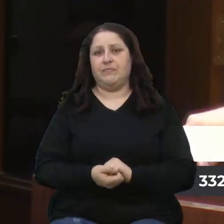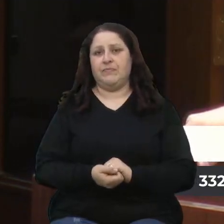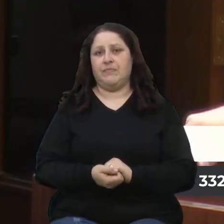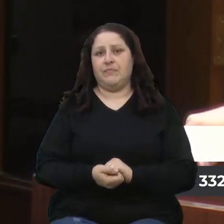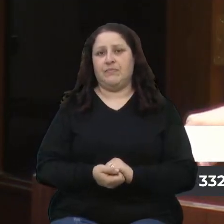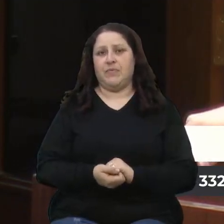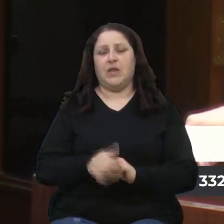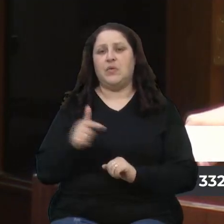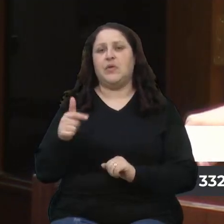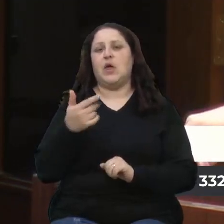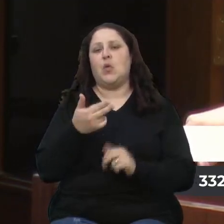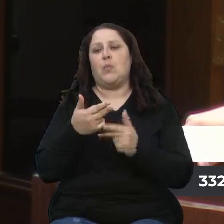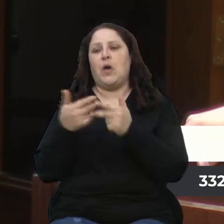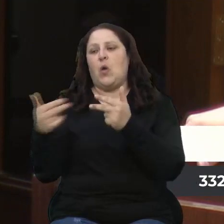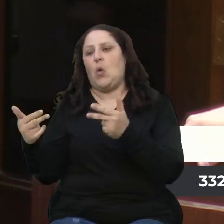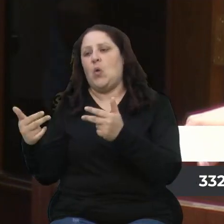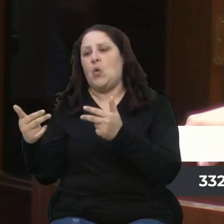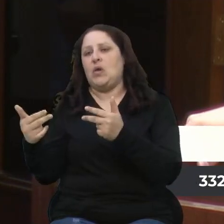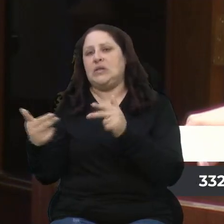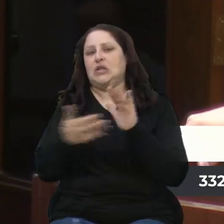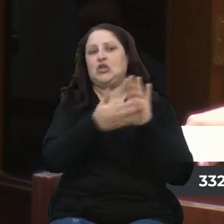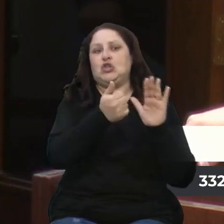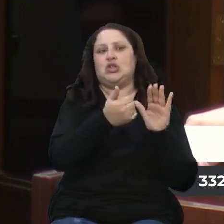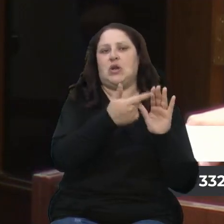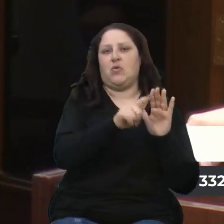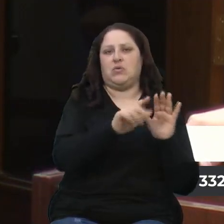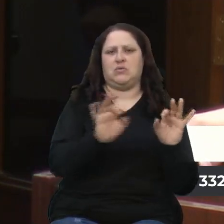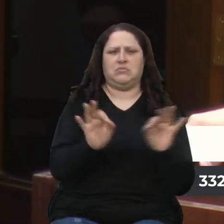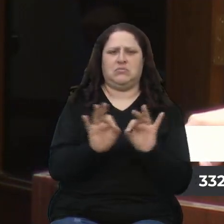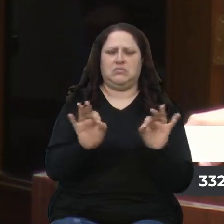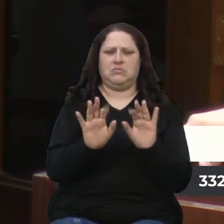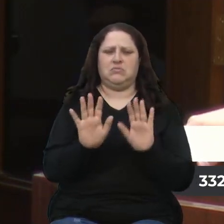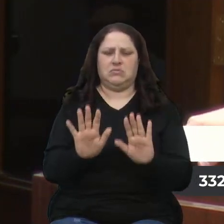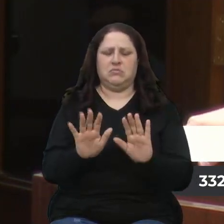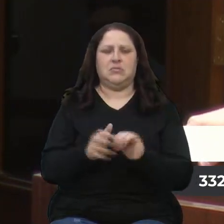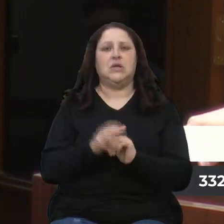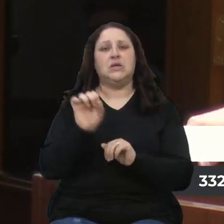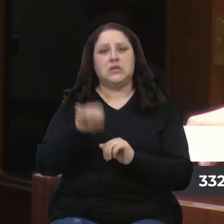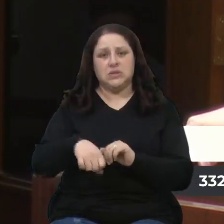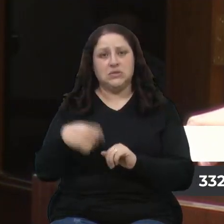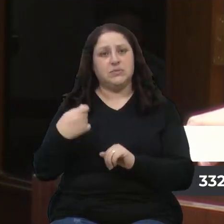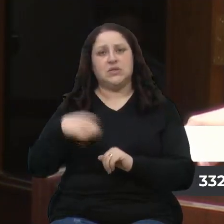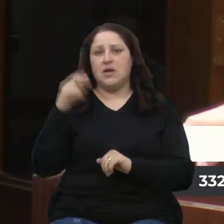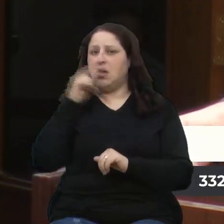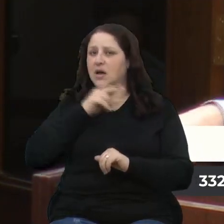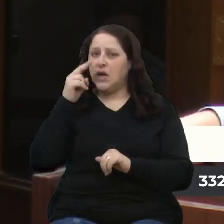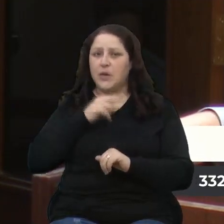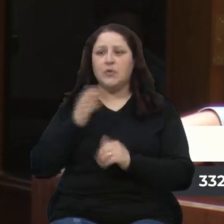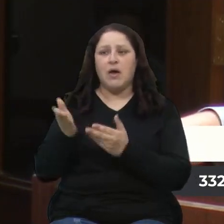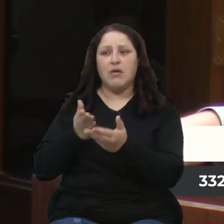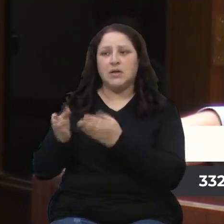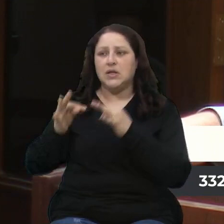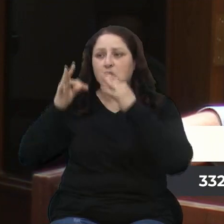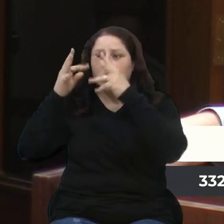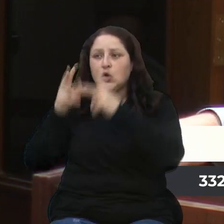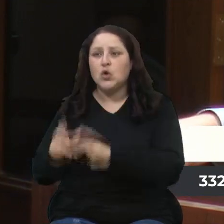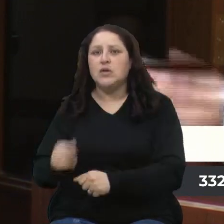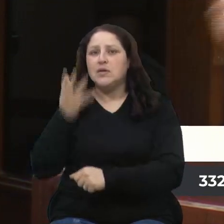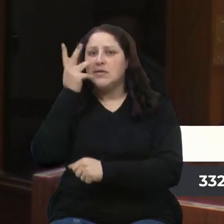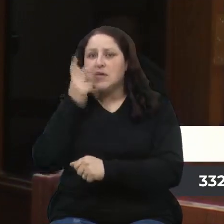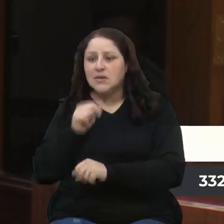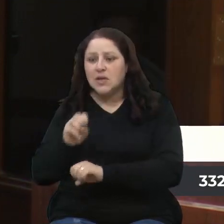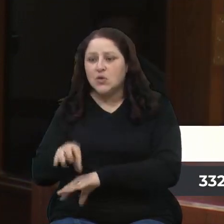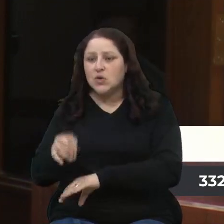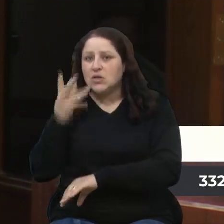derruba a outra. Então, nós precisamos, sim, urgentemente, atender a todas as crianças na educação infantil,